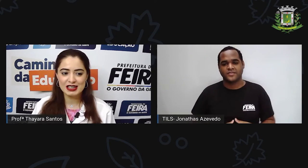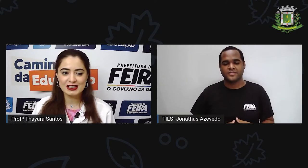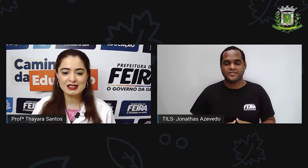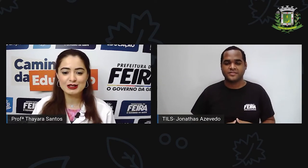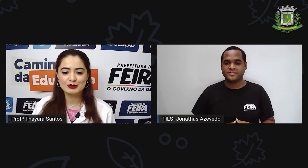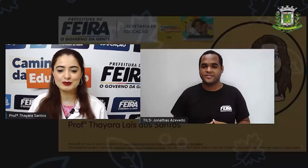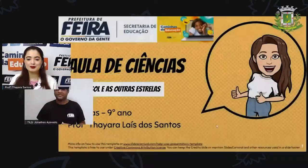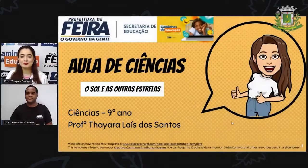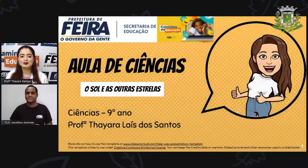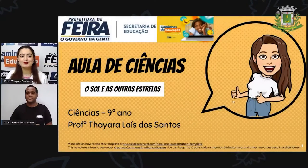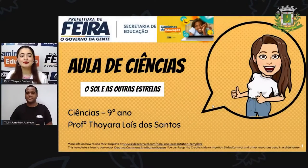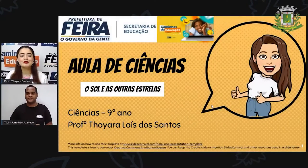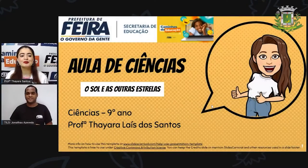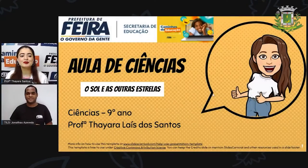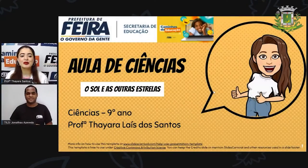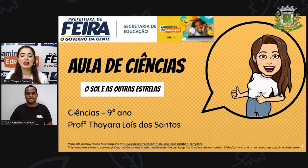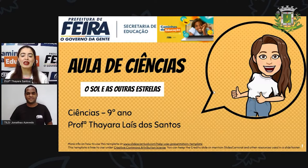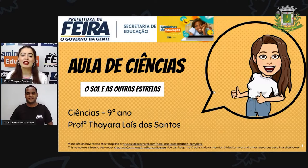para vocês.